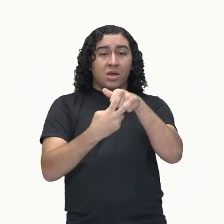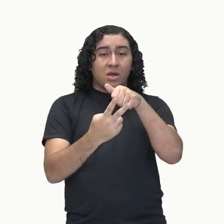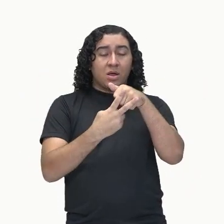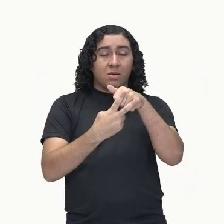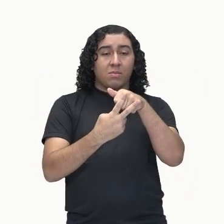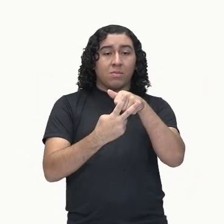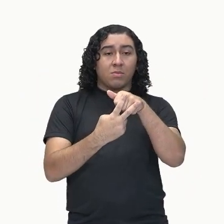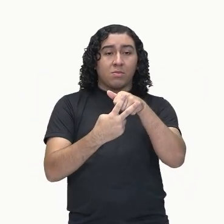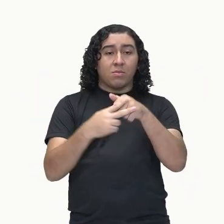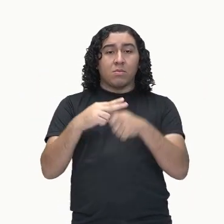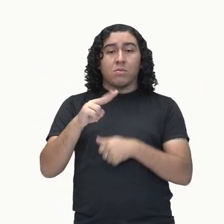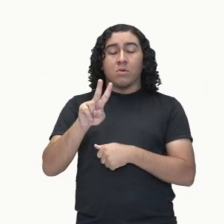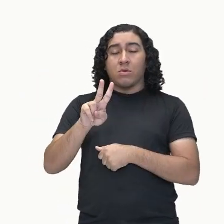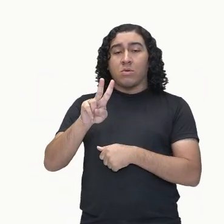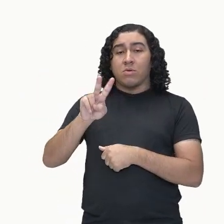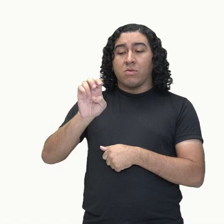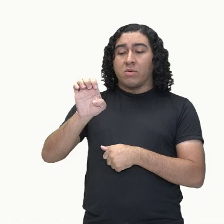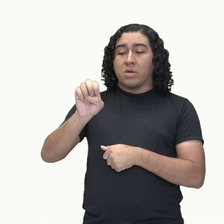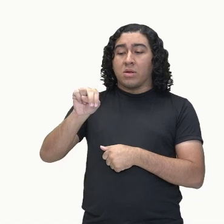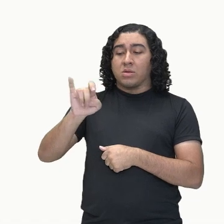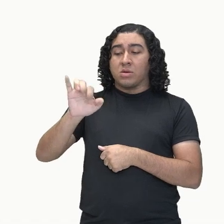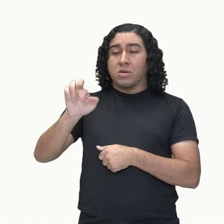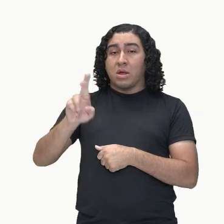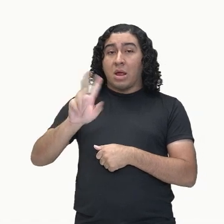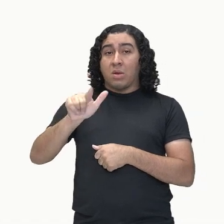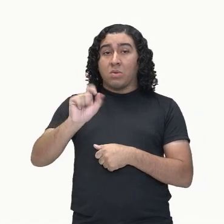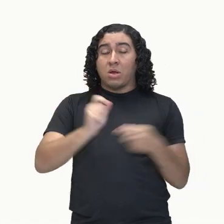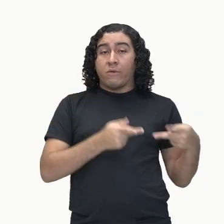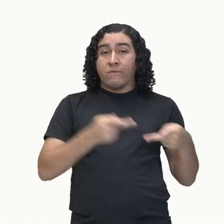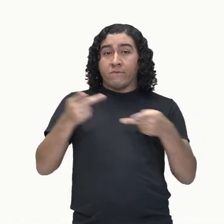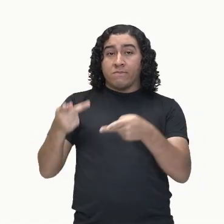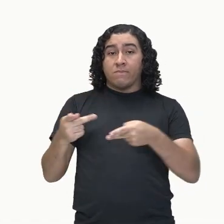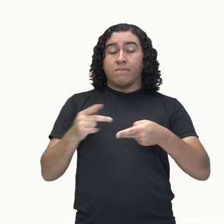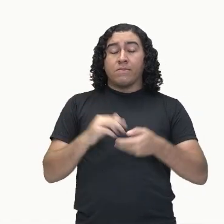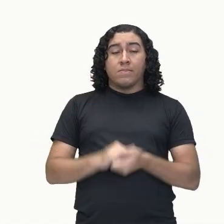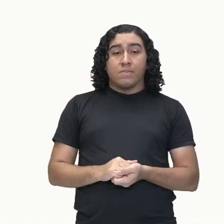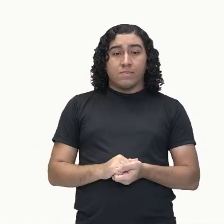Portuguesa no espanhol se diz benir ele é irregular